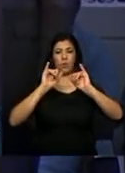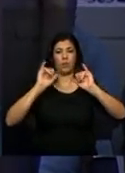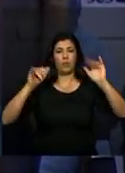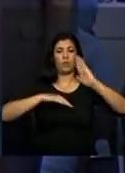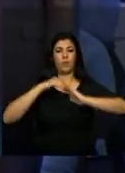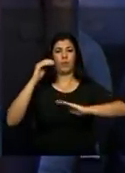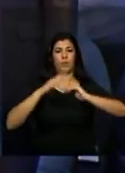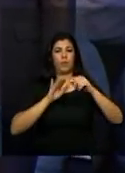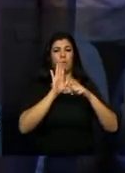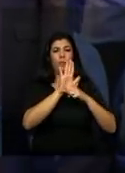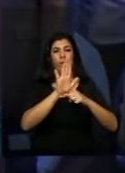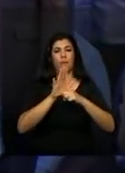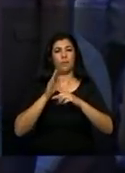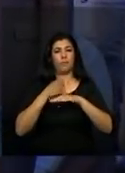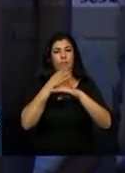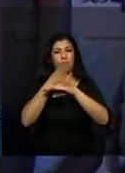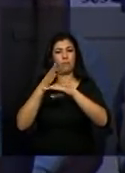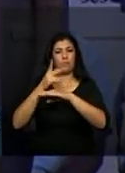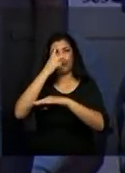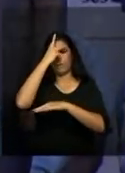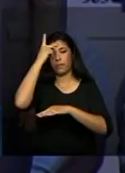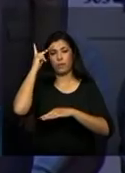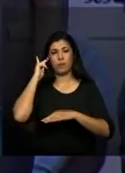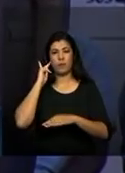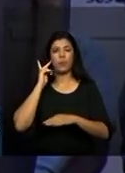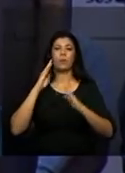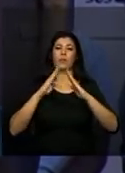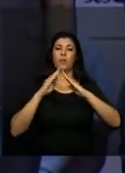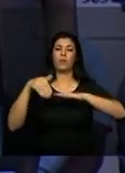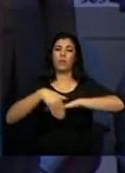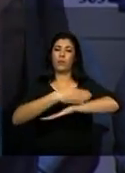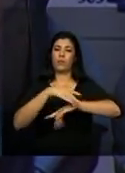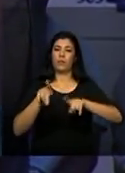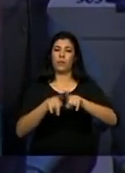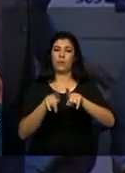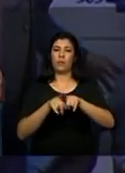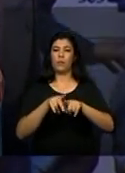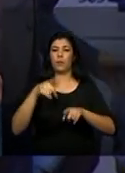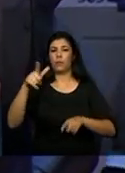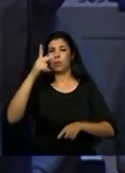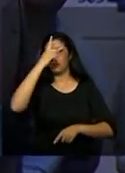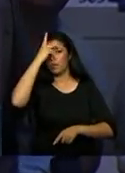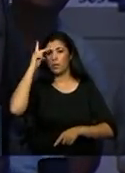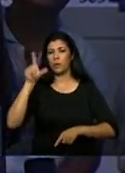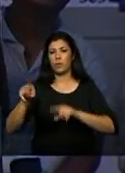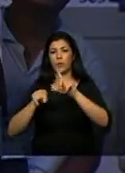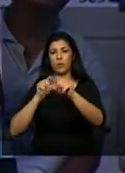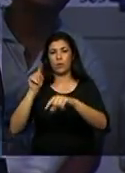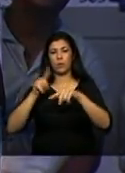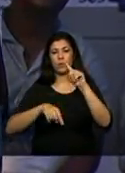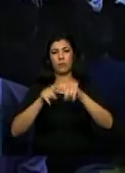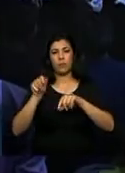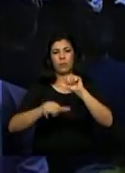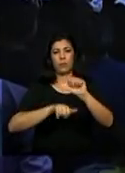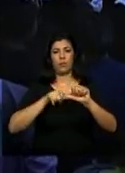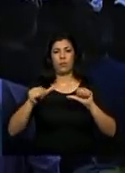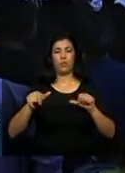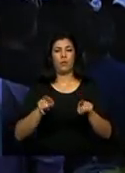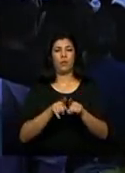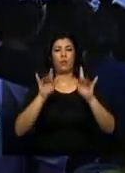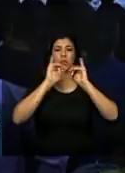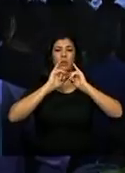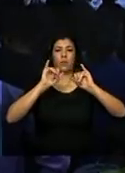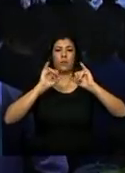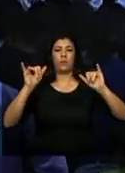beneficiam diretamente essas pessoas em situação de rua e também os catadores de materiais recicláveis, como o lançamento